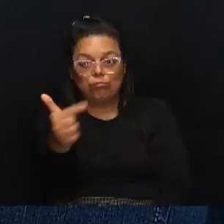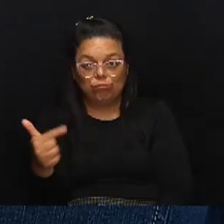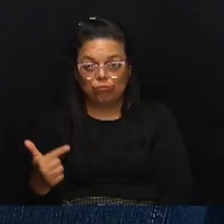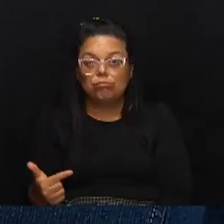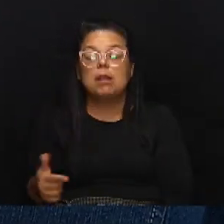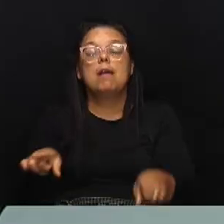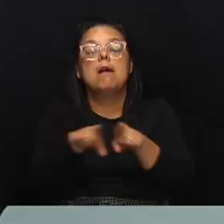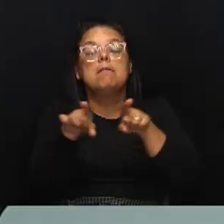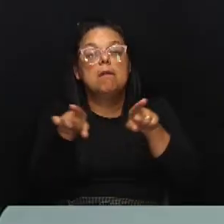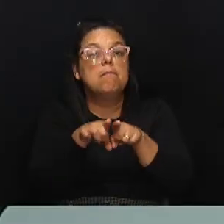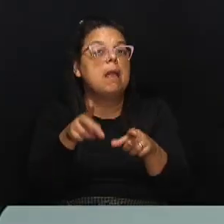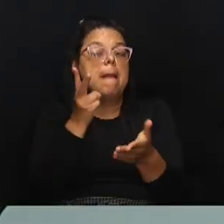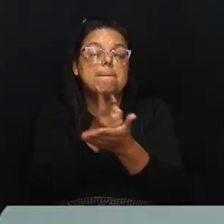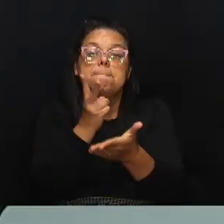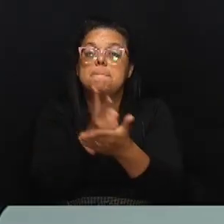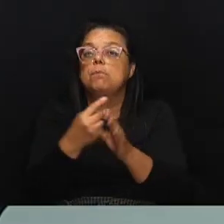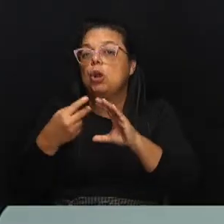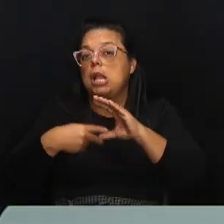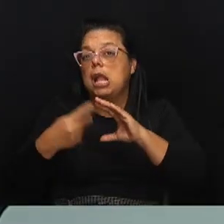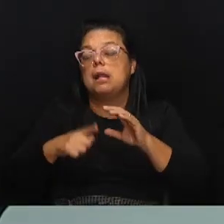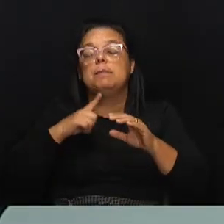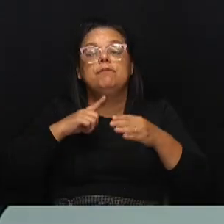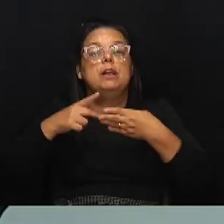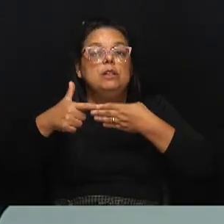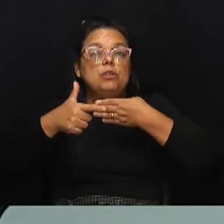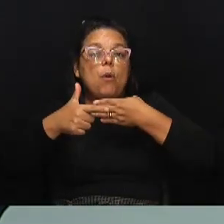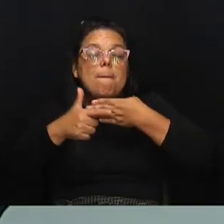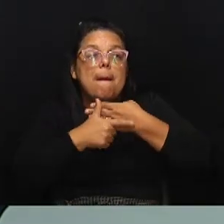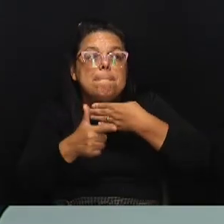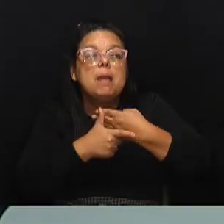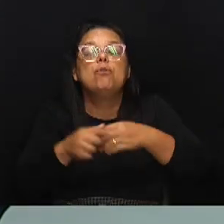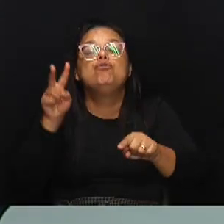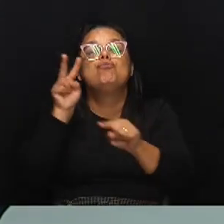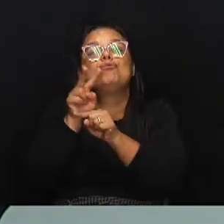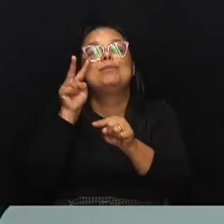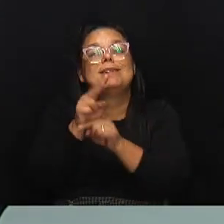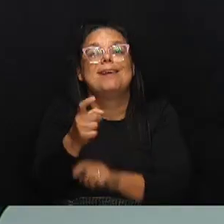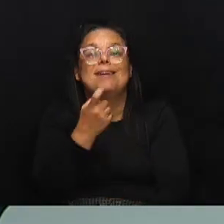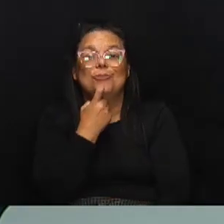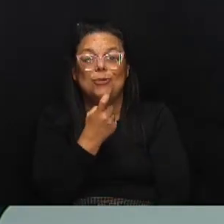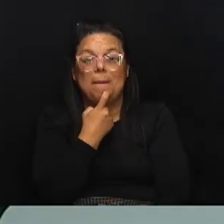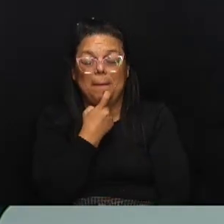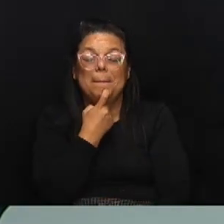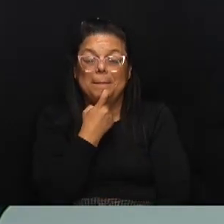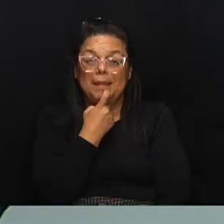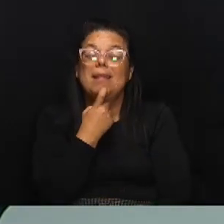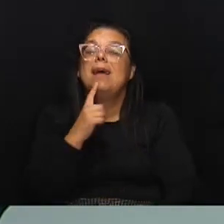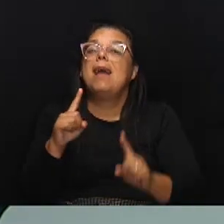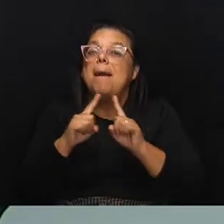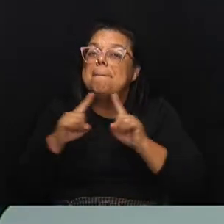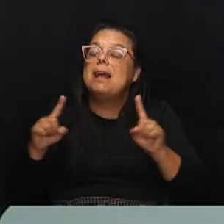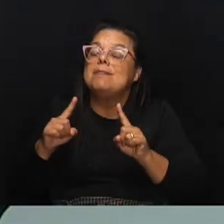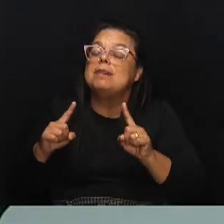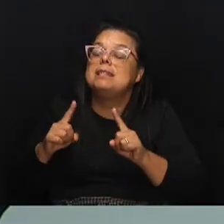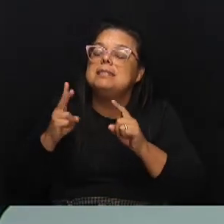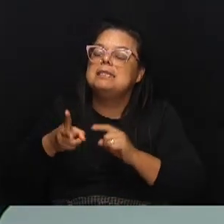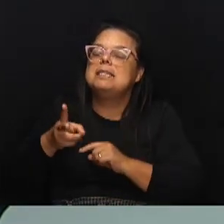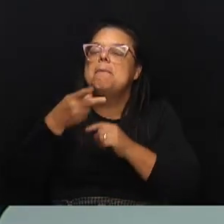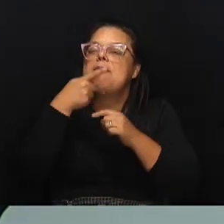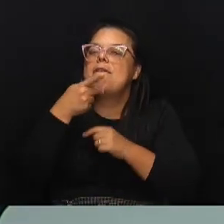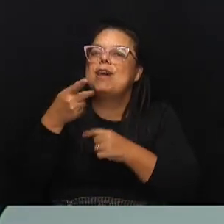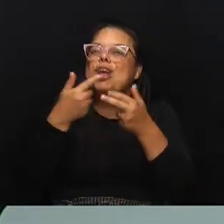né? Embora a Câmara tivesse esse papel de cuidar da sociedade de Campinas na época, ela vai falar sempre de assuntos